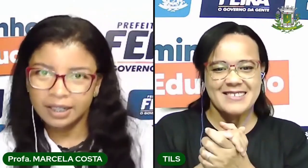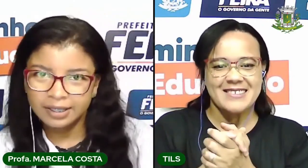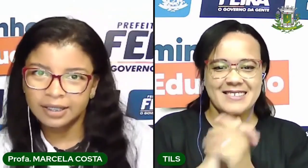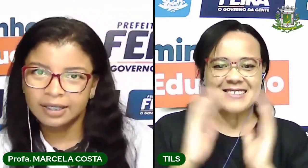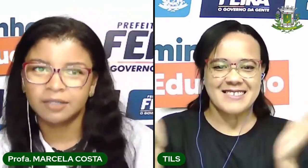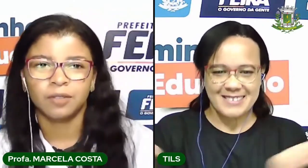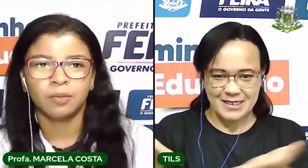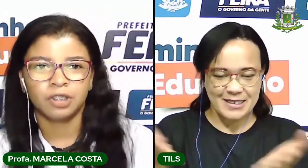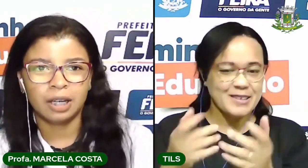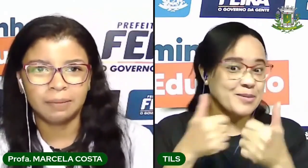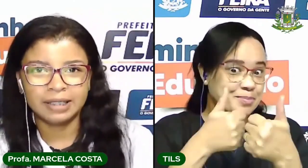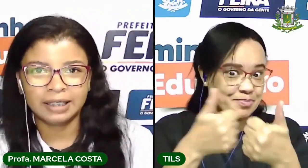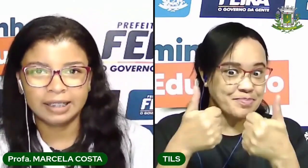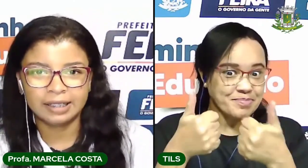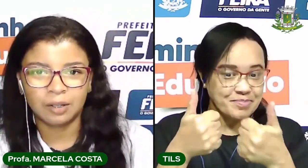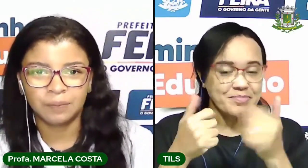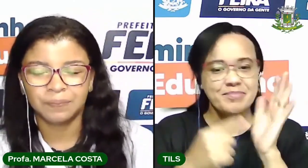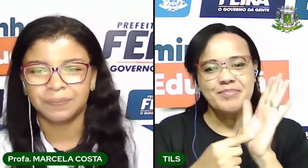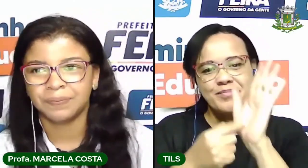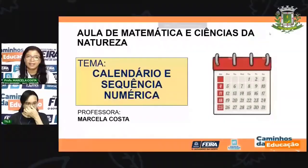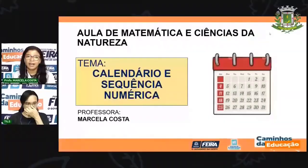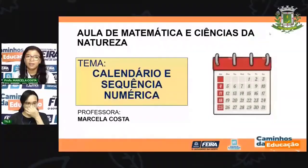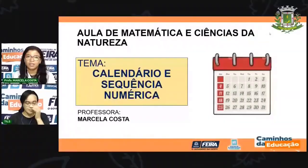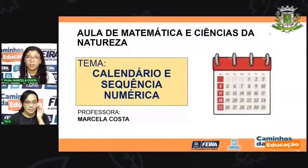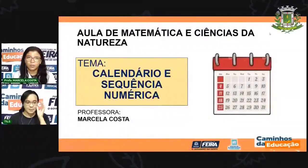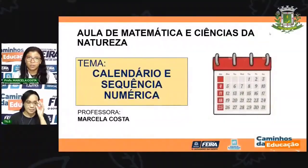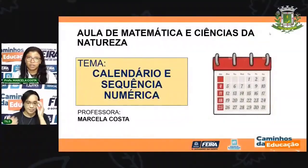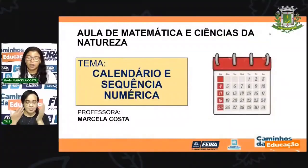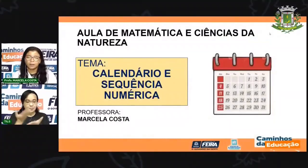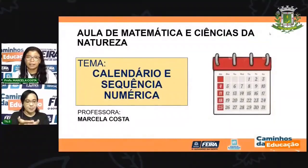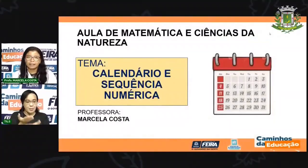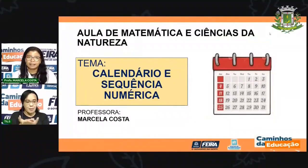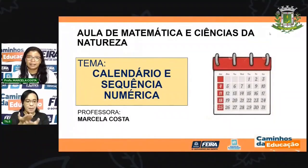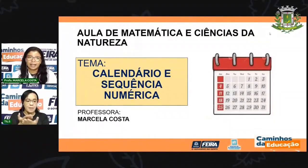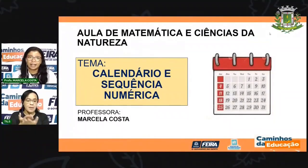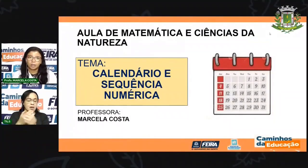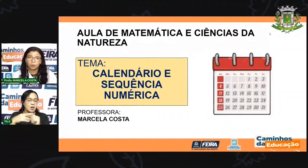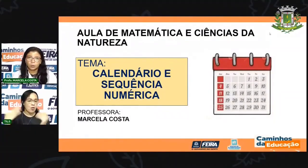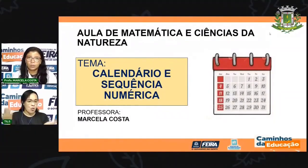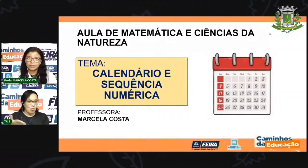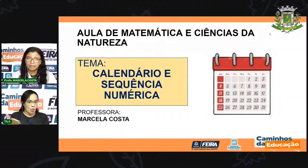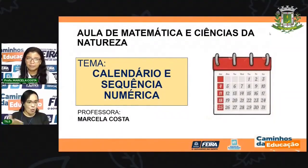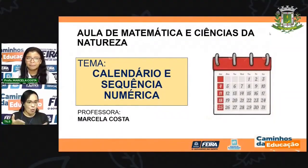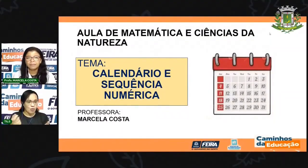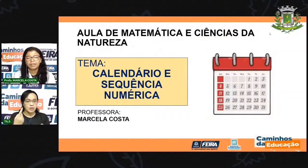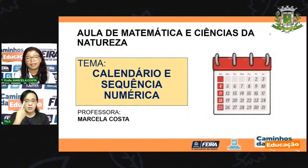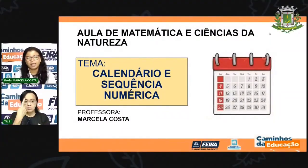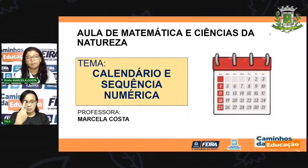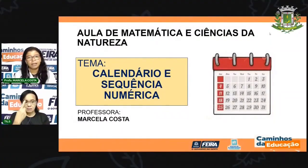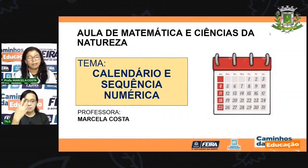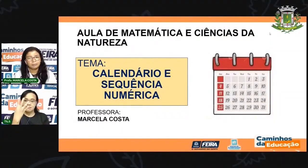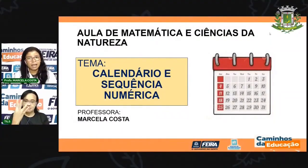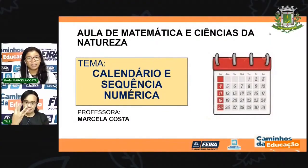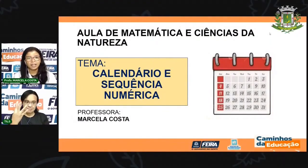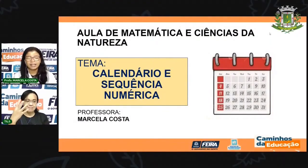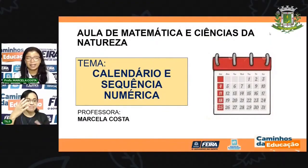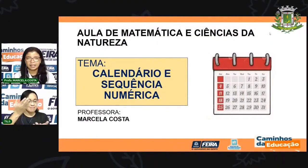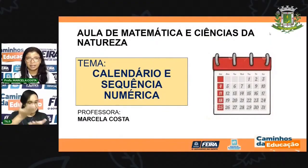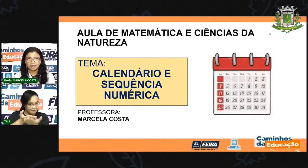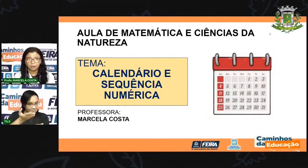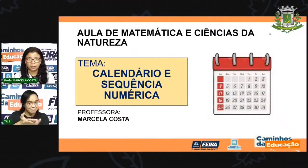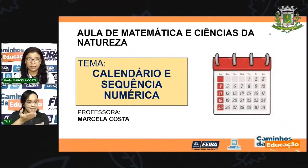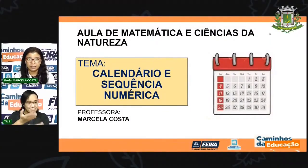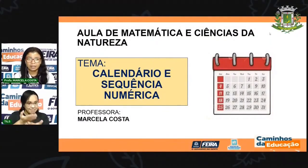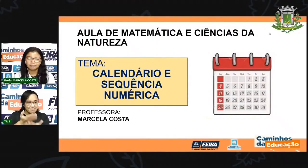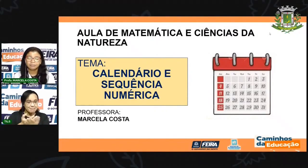Agora sim, vou mostrar a apresentação. Na aula de hoje, aula 14, né, de Matemática e